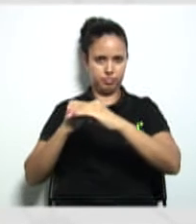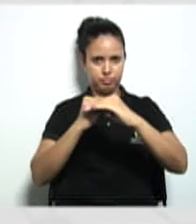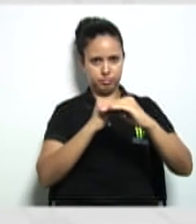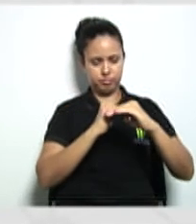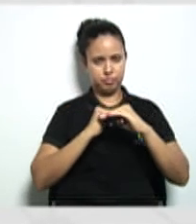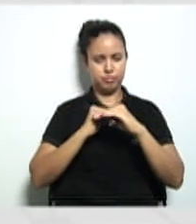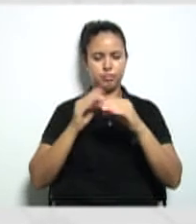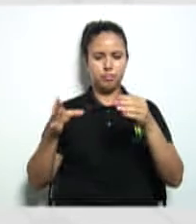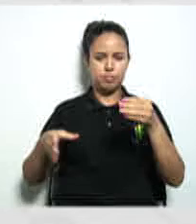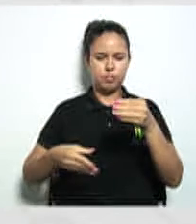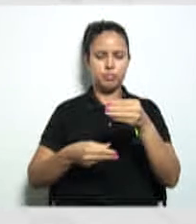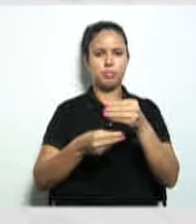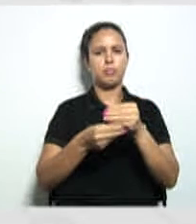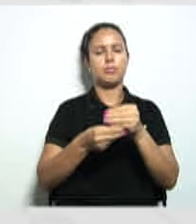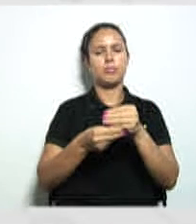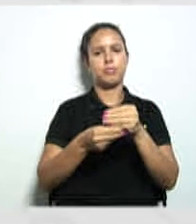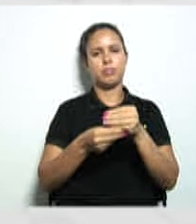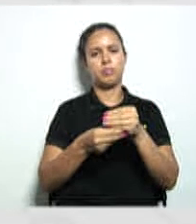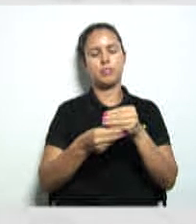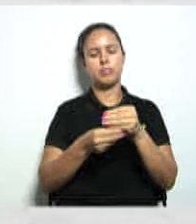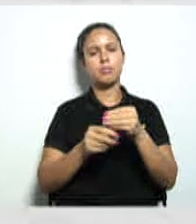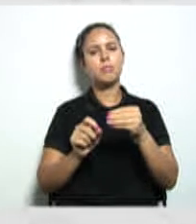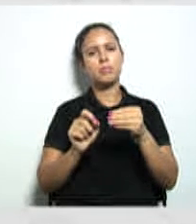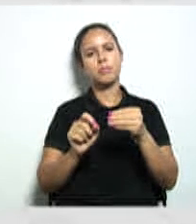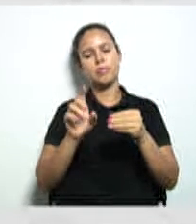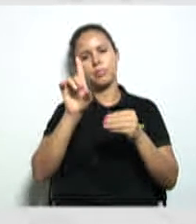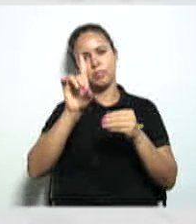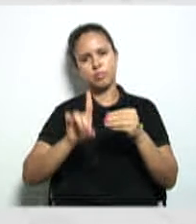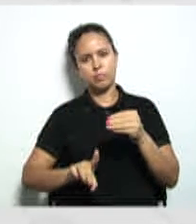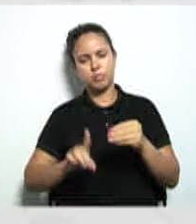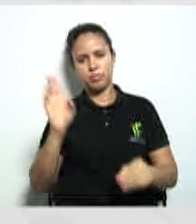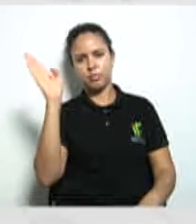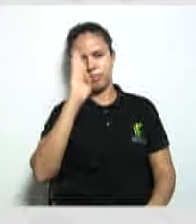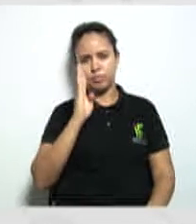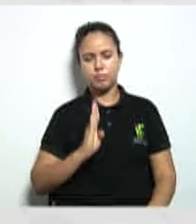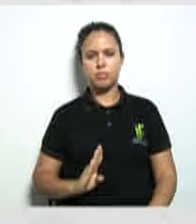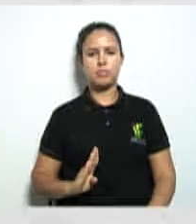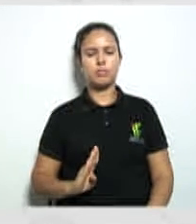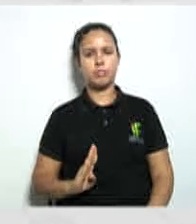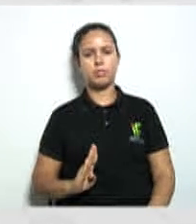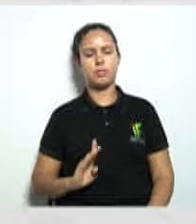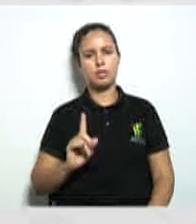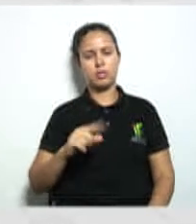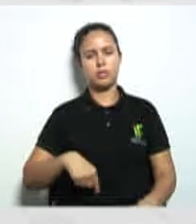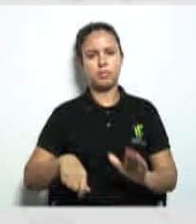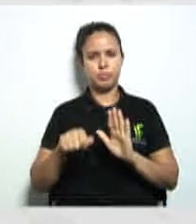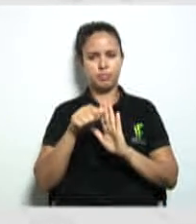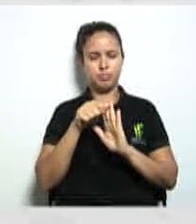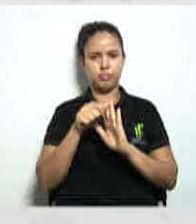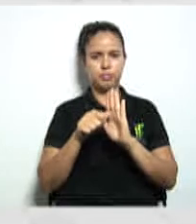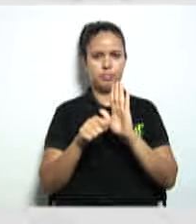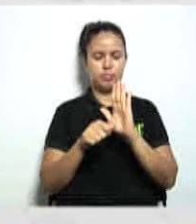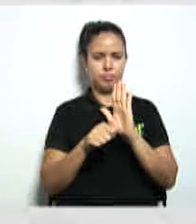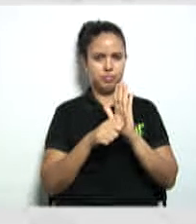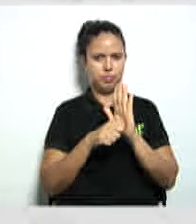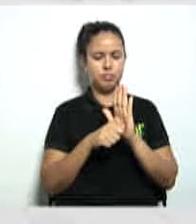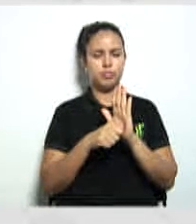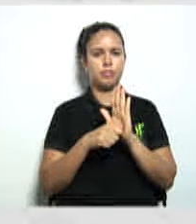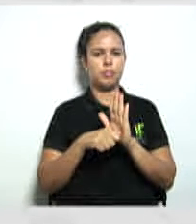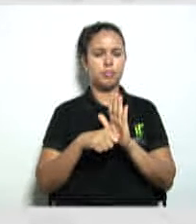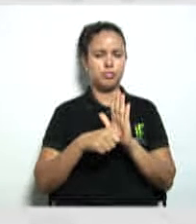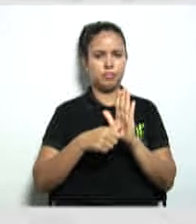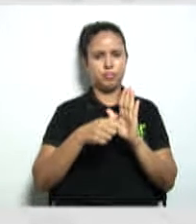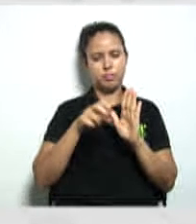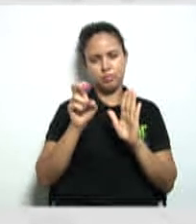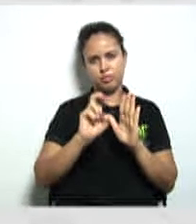A incorporação desta diretriz pelo direito brasileiro manifesta-se na forma lá do artigo 5º. Vocês lembram,